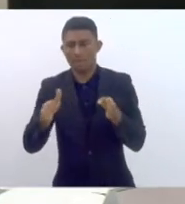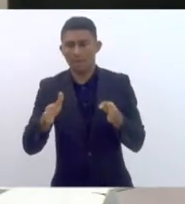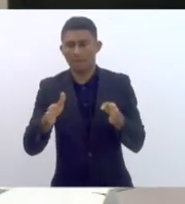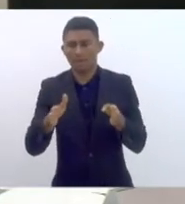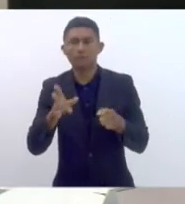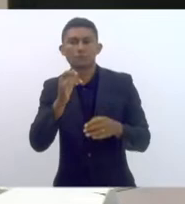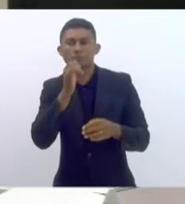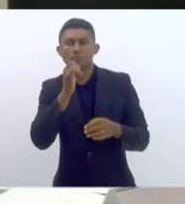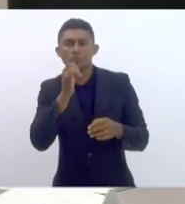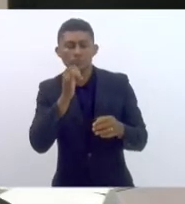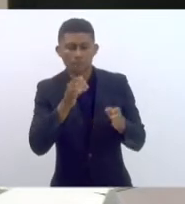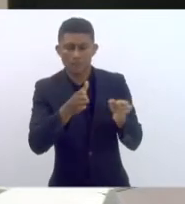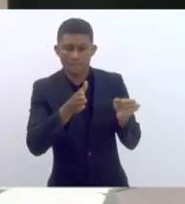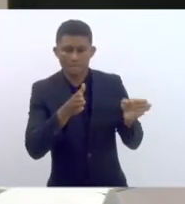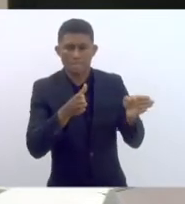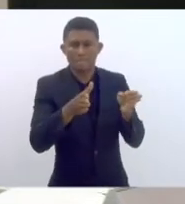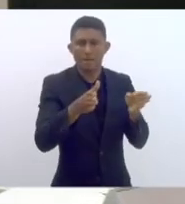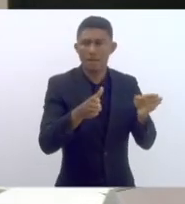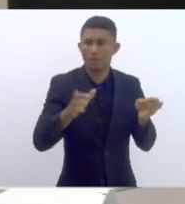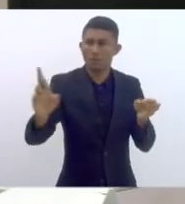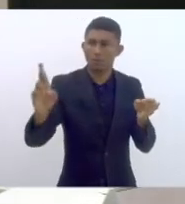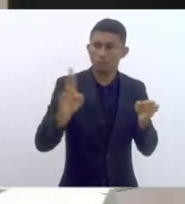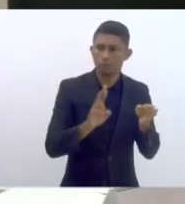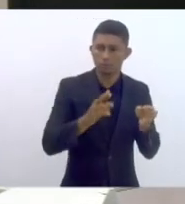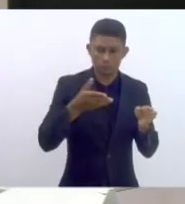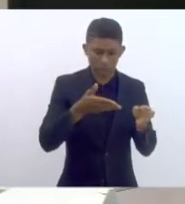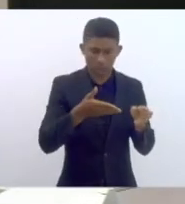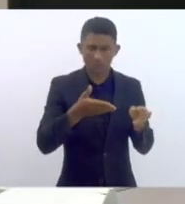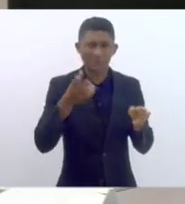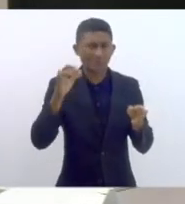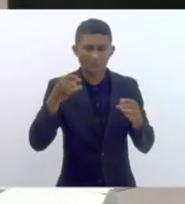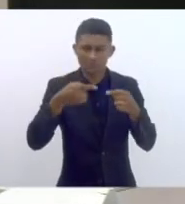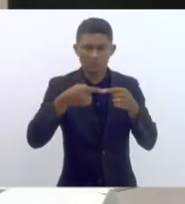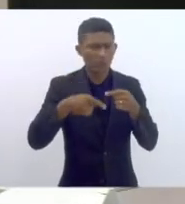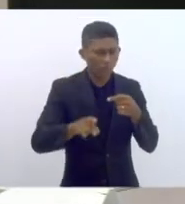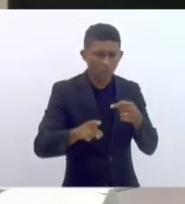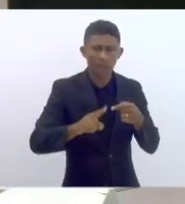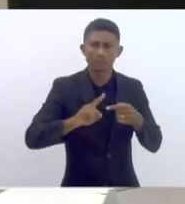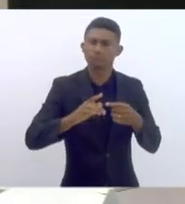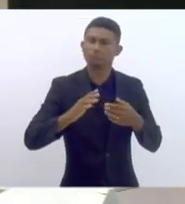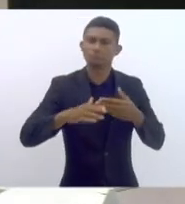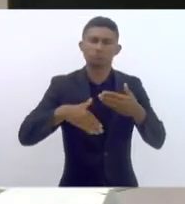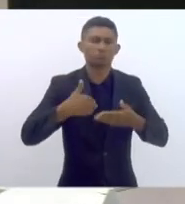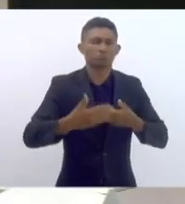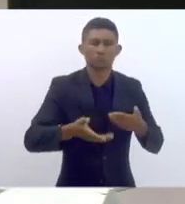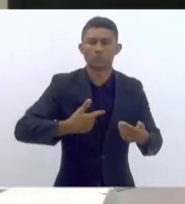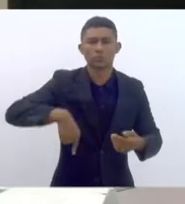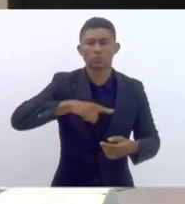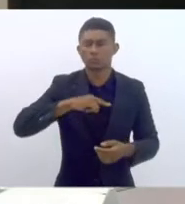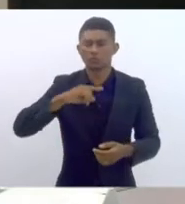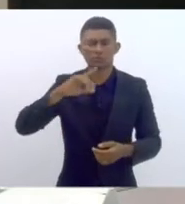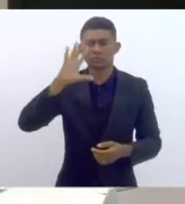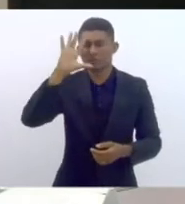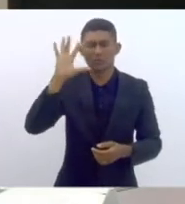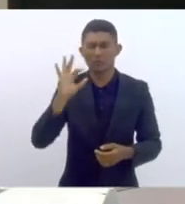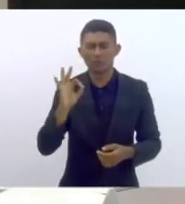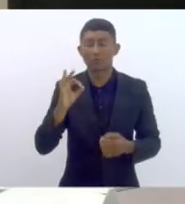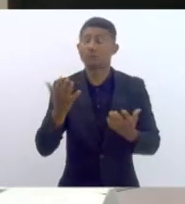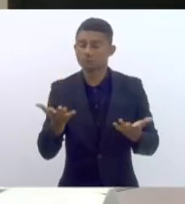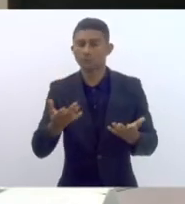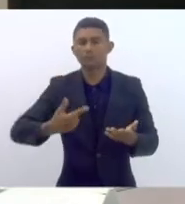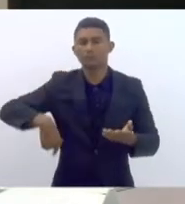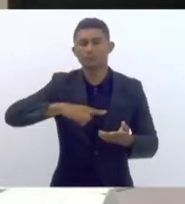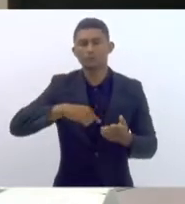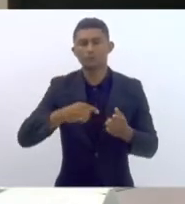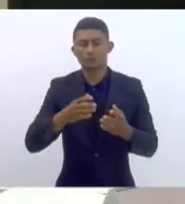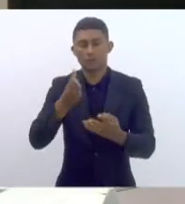resposta dissociada do período, a gente fica um pouco sem entender. E nós dividíamos no